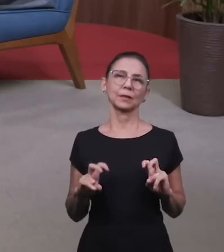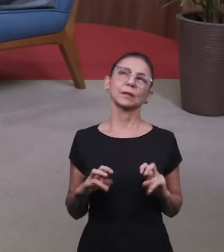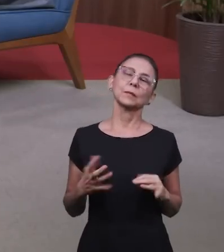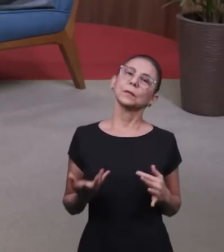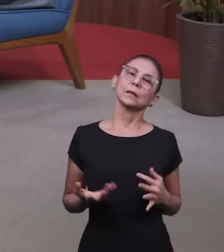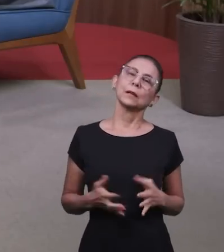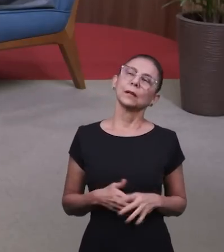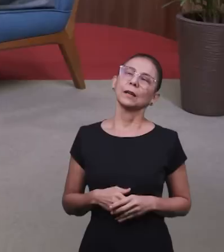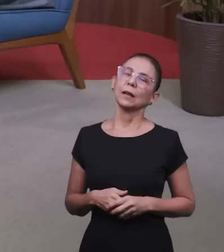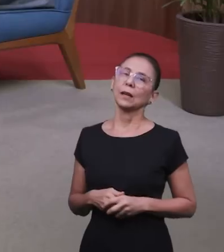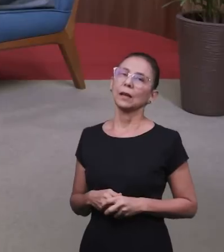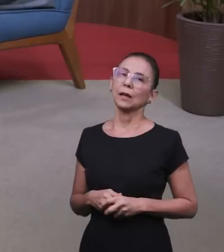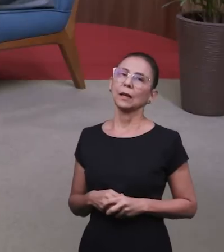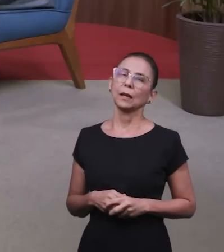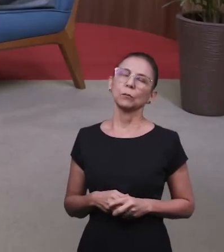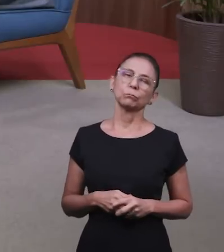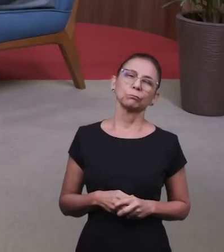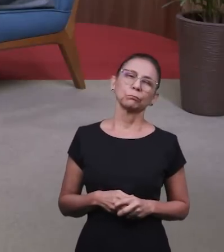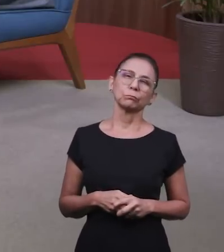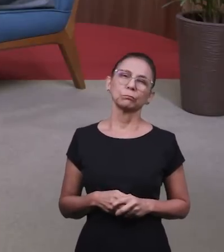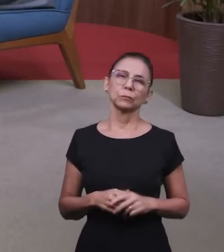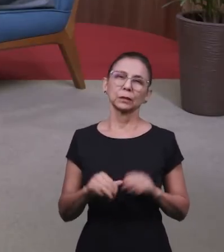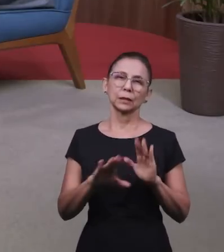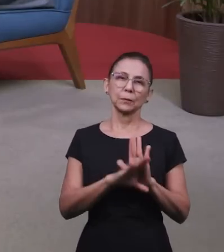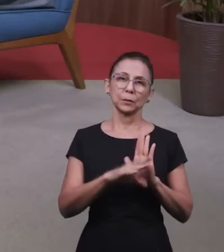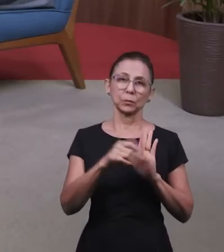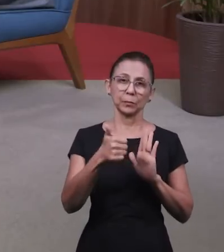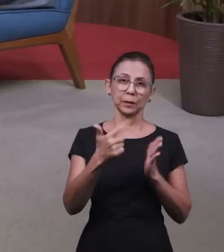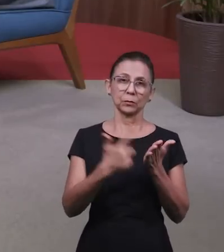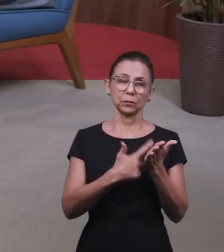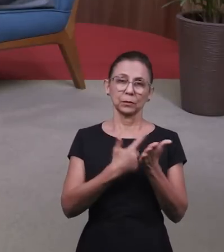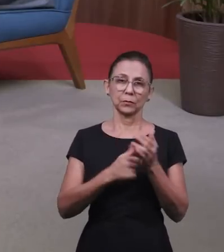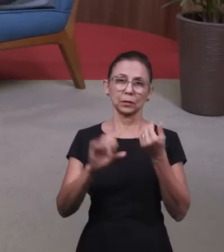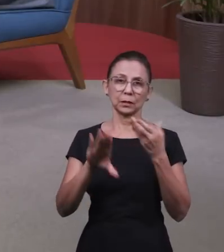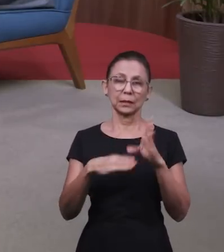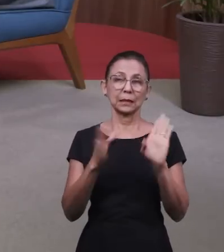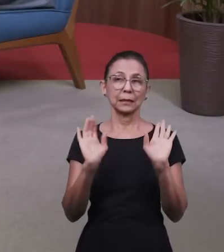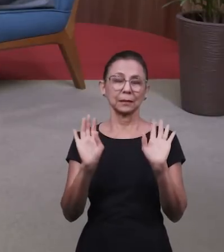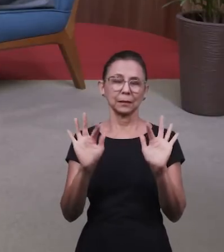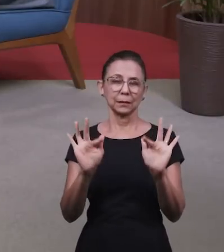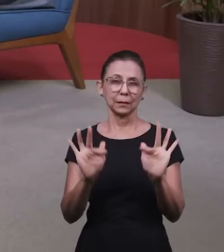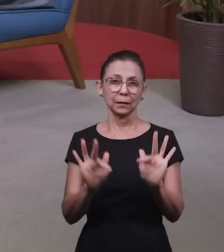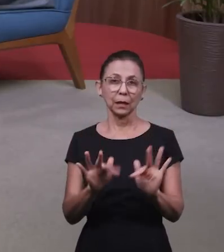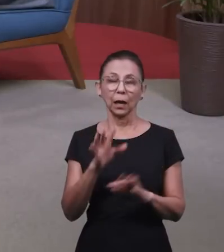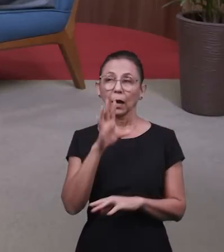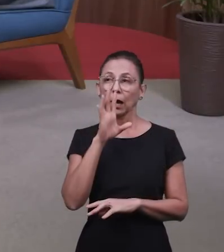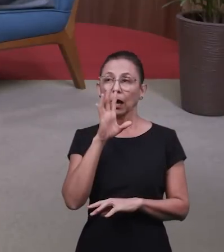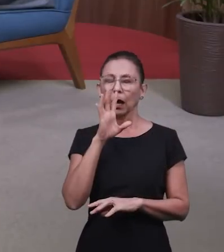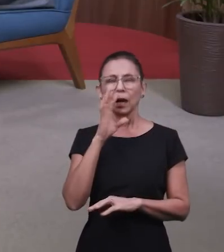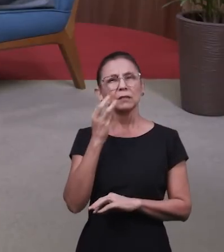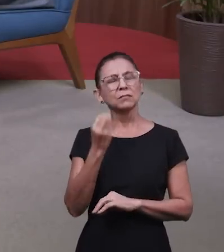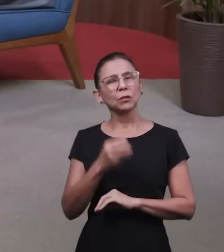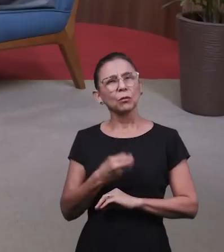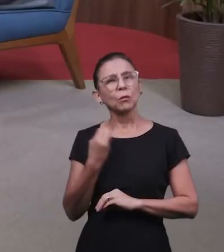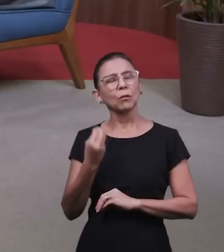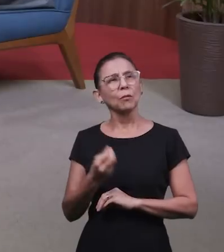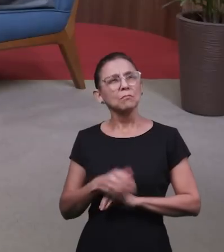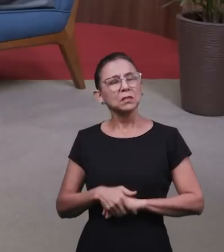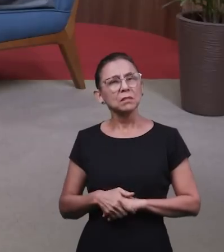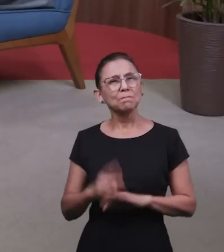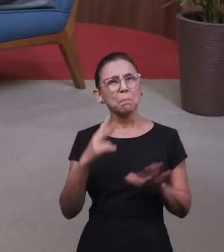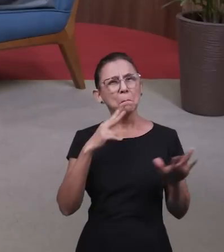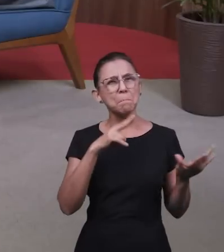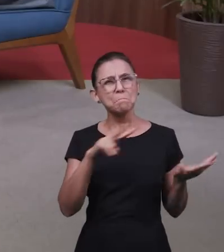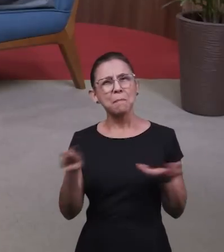estamos estudando. Nós estamos terminando o capítulo 1 do livro de Cantares, né? E é impressionante, porque nós já estamos